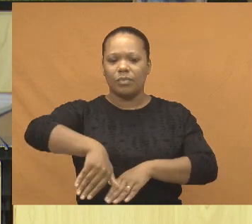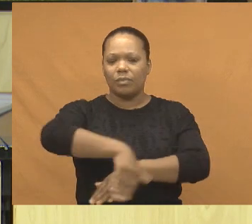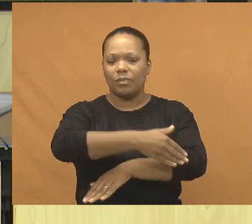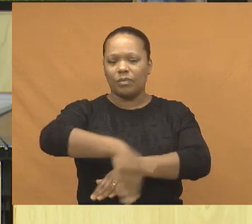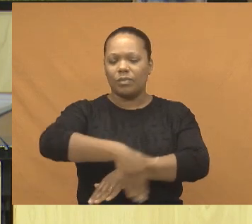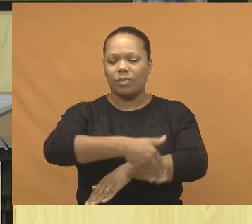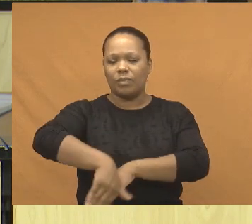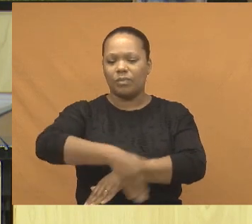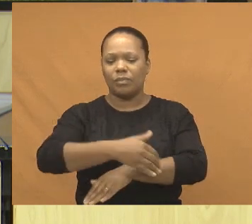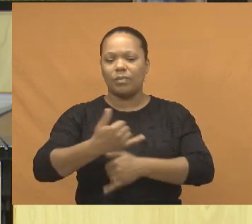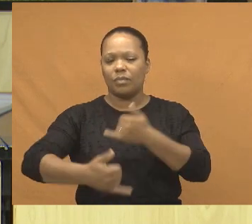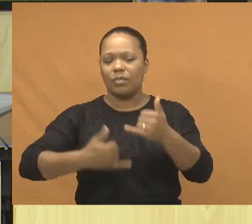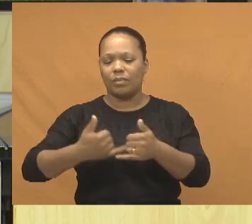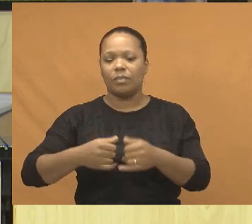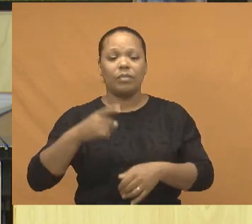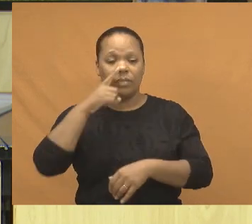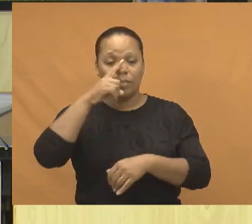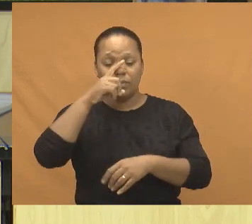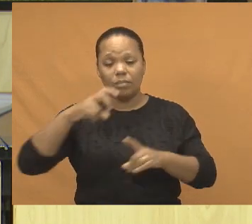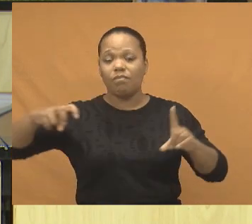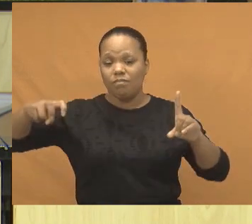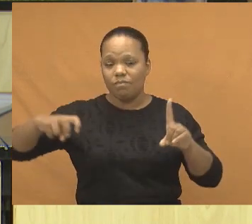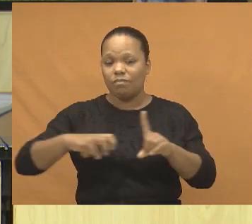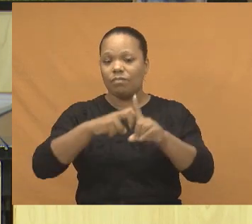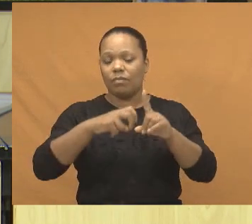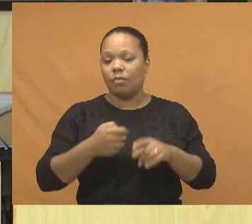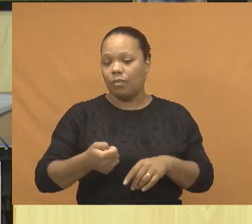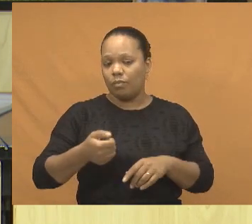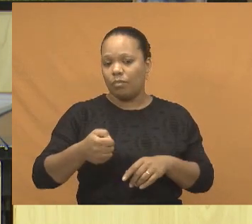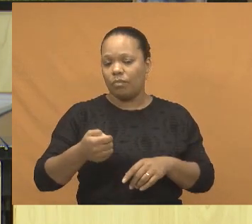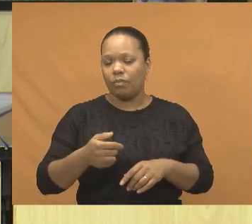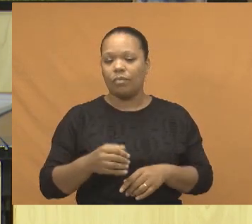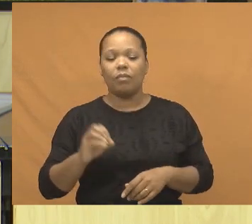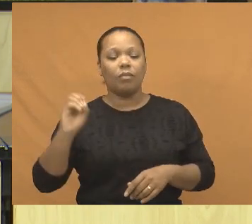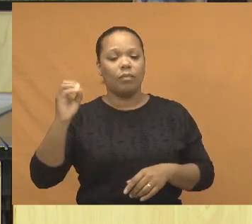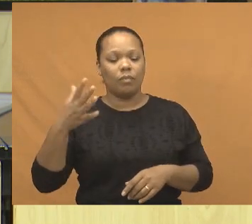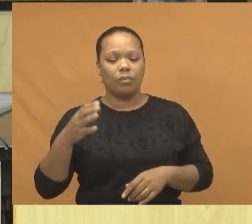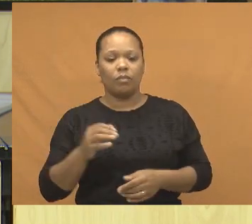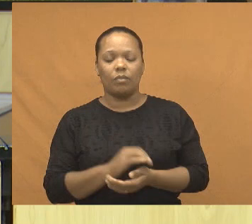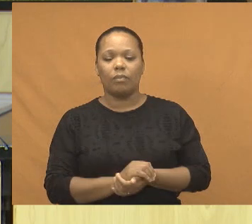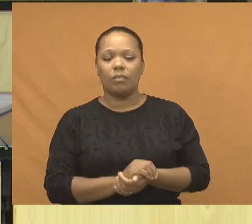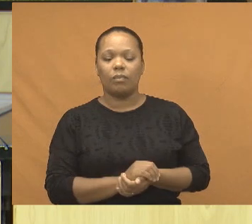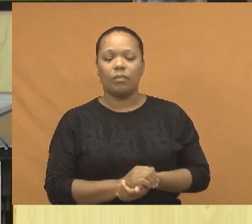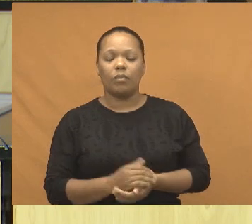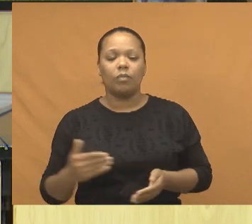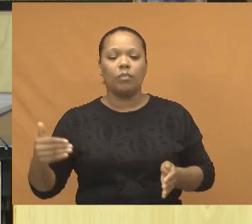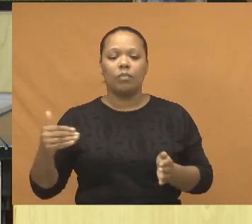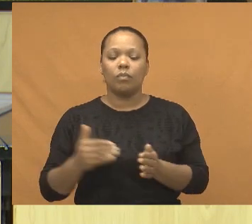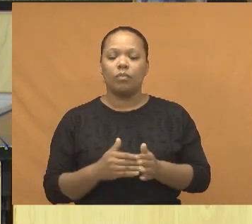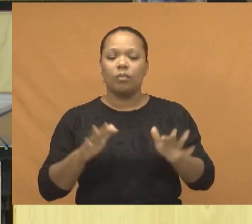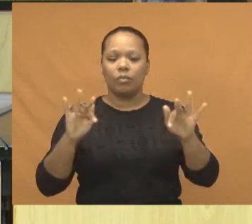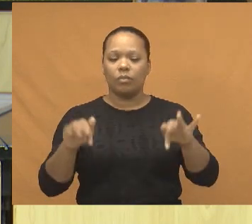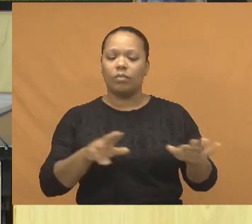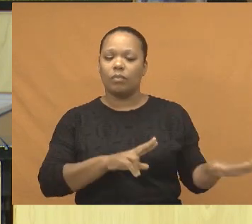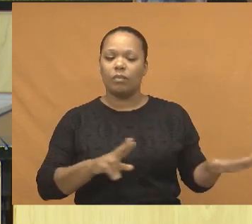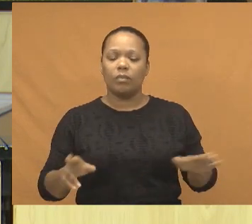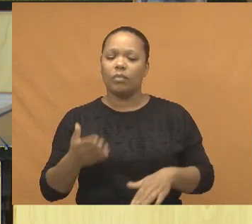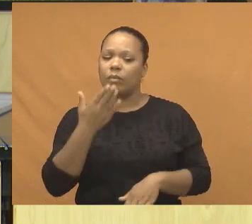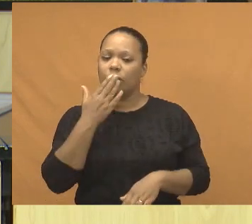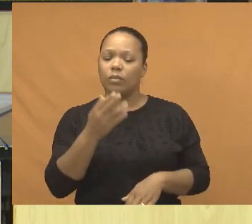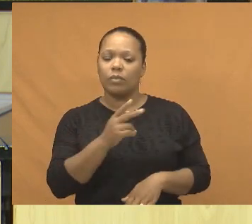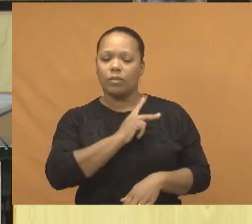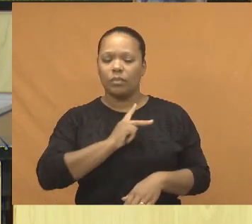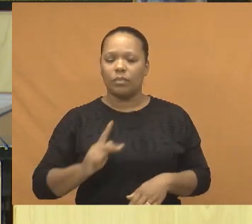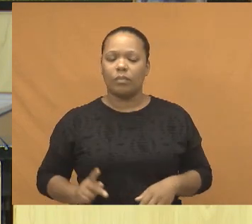sofrendo sérios riscos de atropelamento, como quase ocorreu no último final de semana, requeremos ao excelentíssimo senhor presidente desta